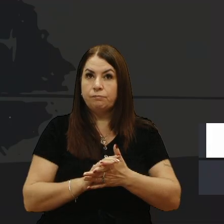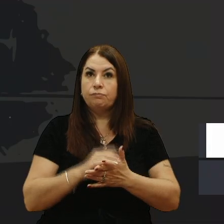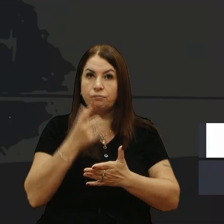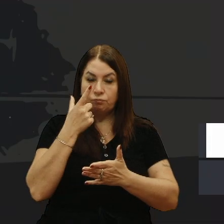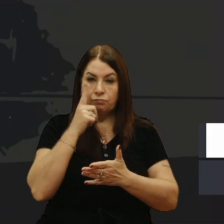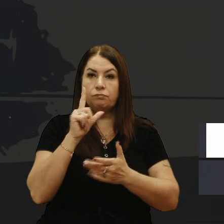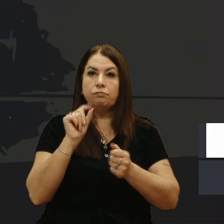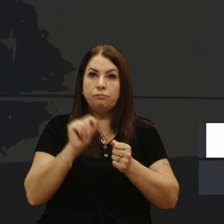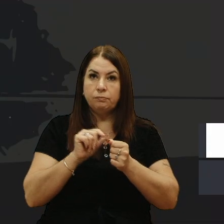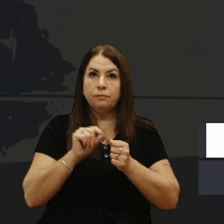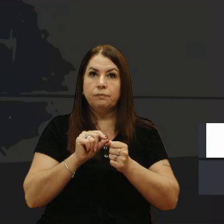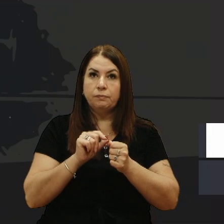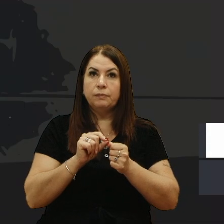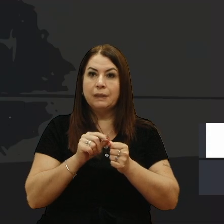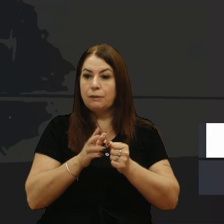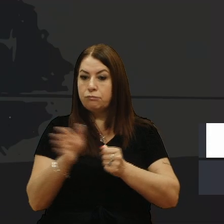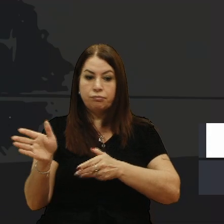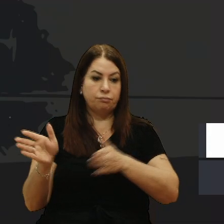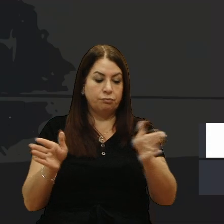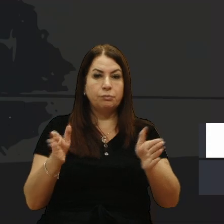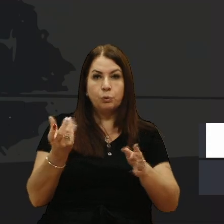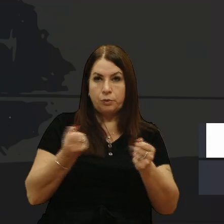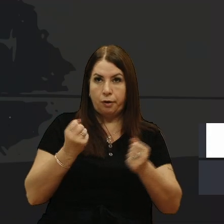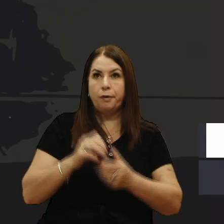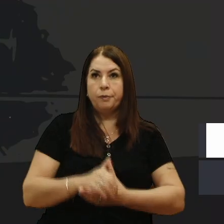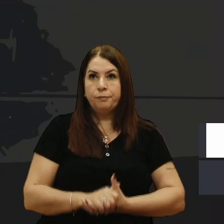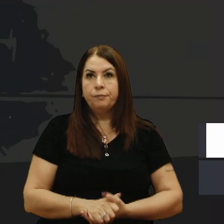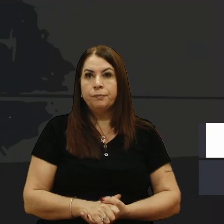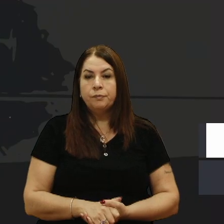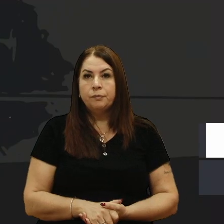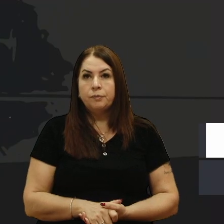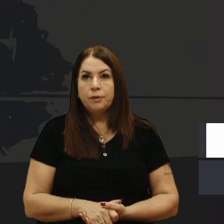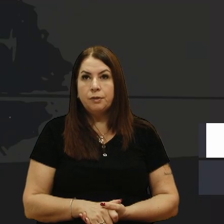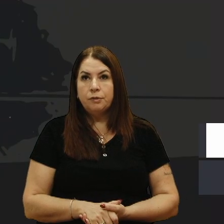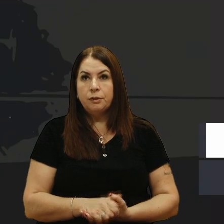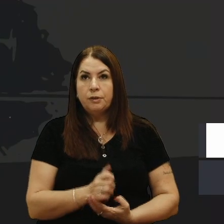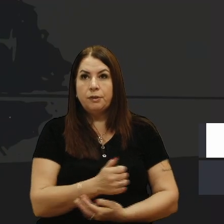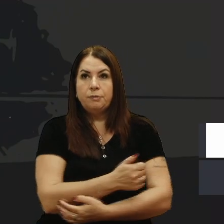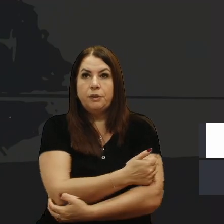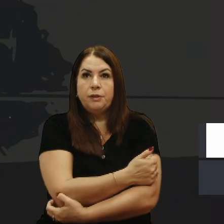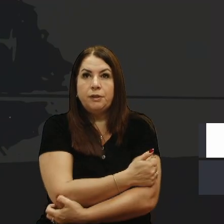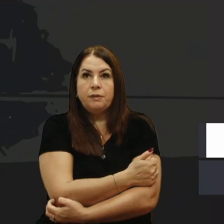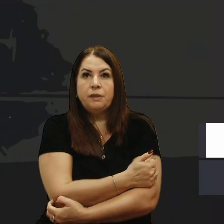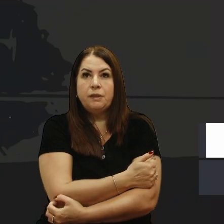de fazer o escoamento. Pode passar.